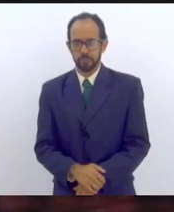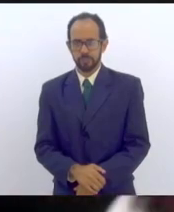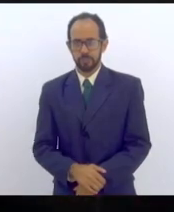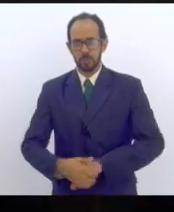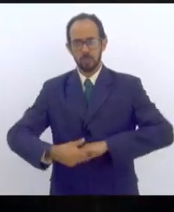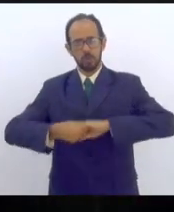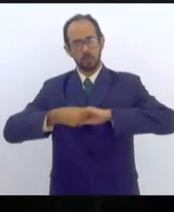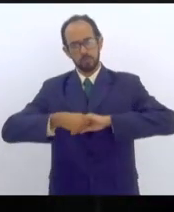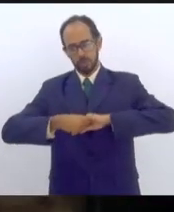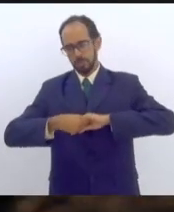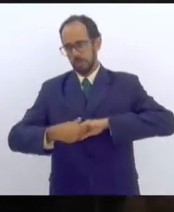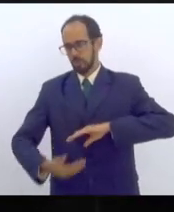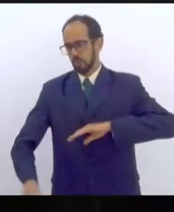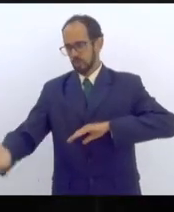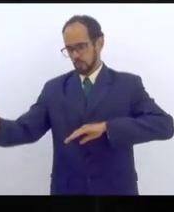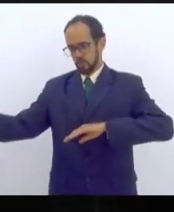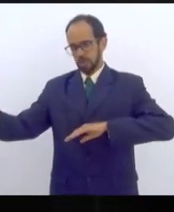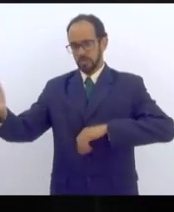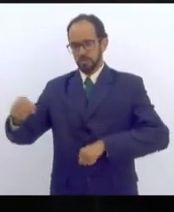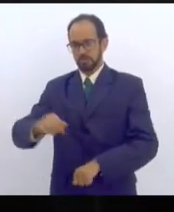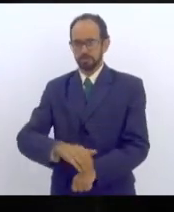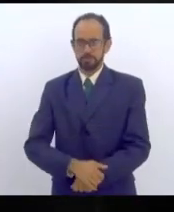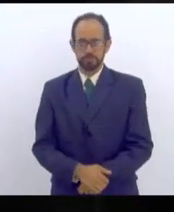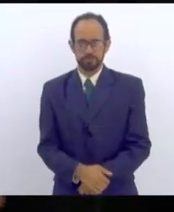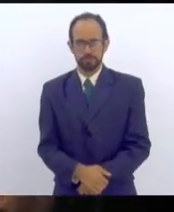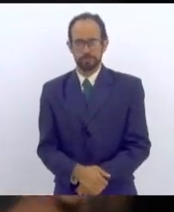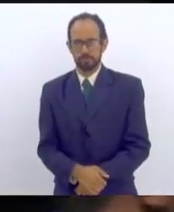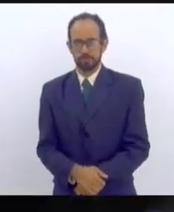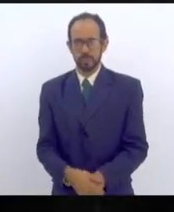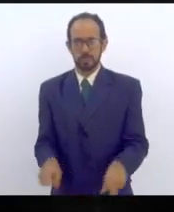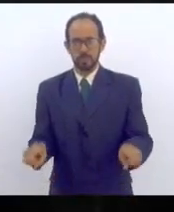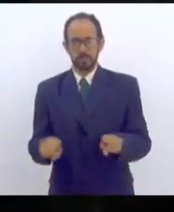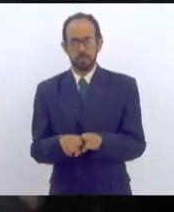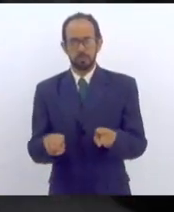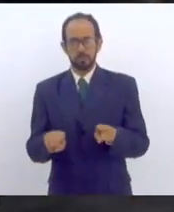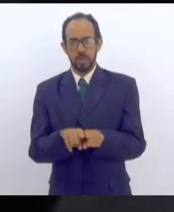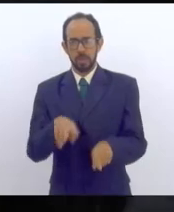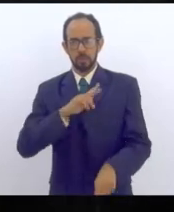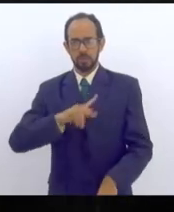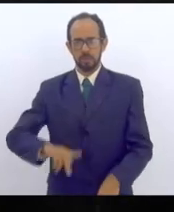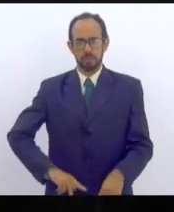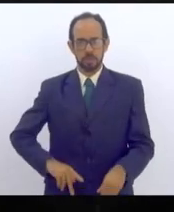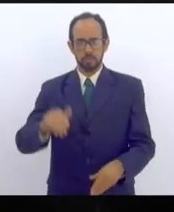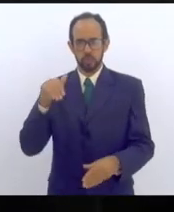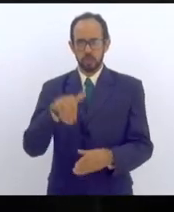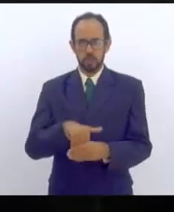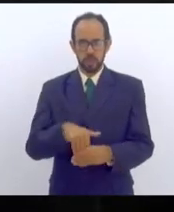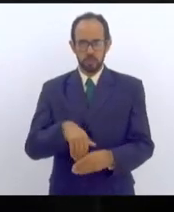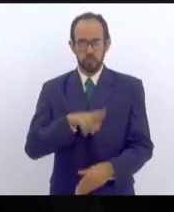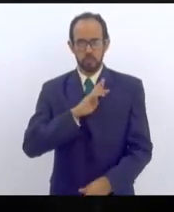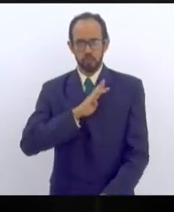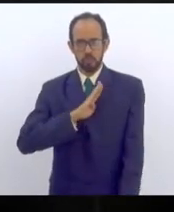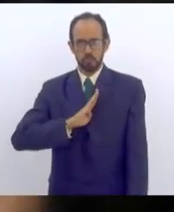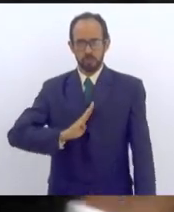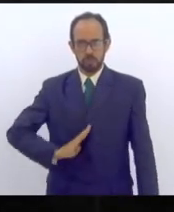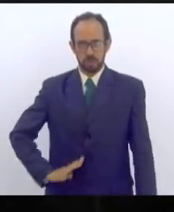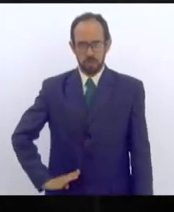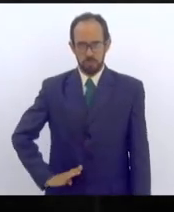cumprimento Vossa Excelência e o presidente eleito, Rodrigo